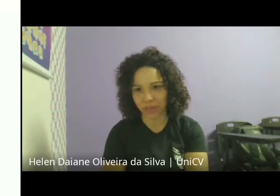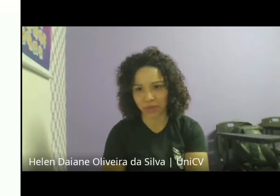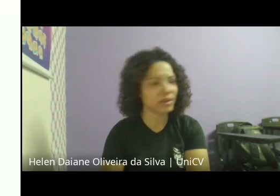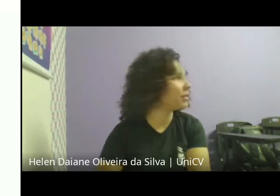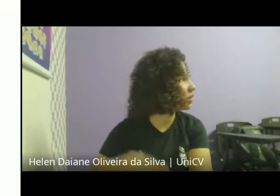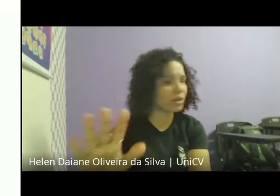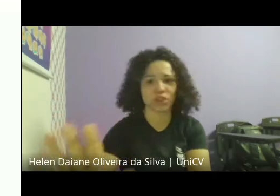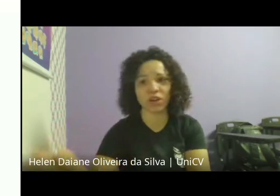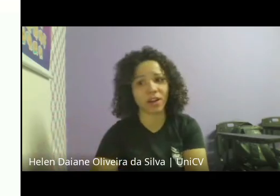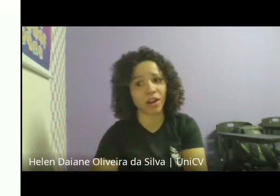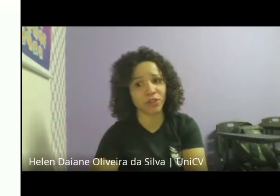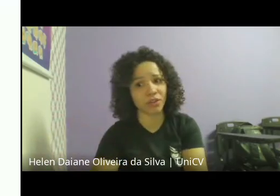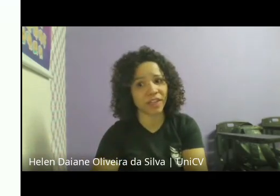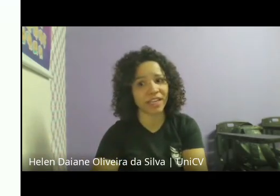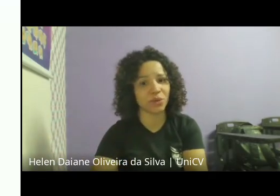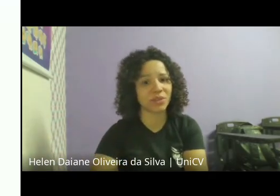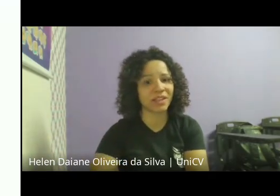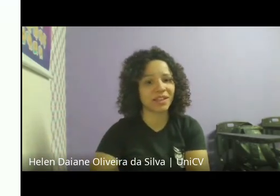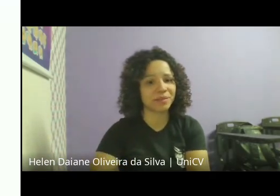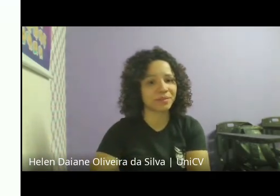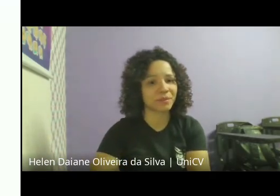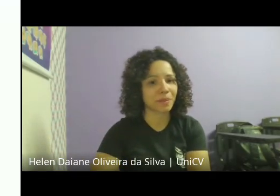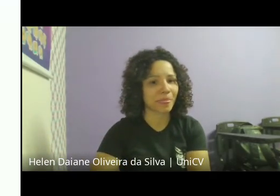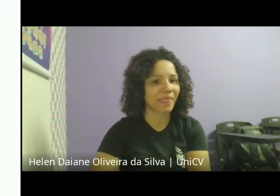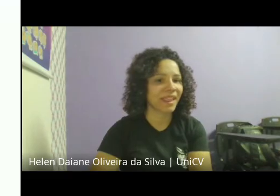ficaram sabendo? Espera só um minutinho, ó eu dando fake news.